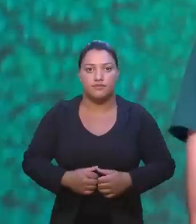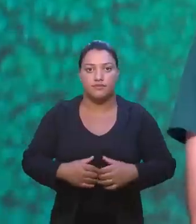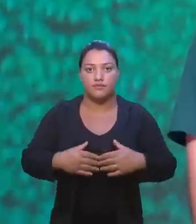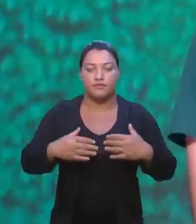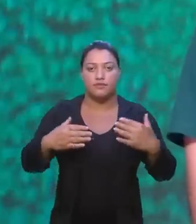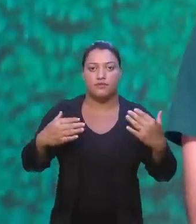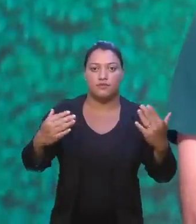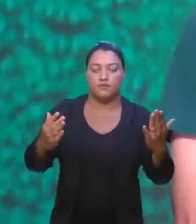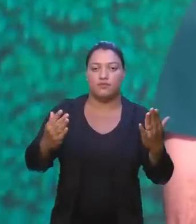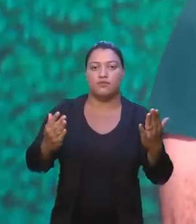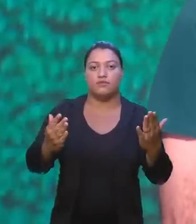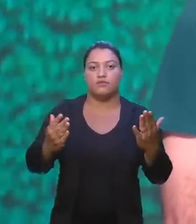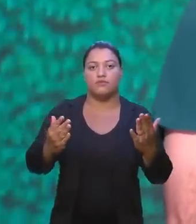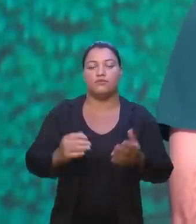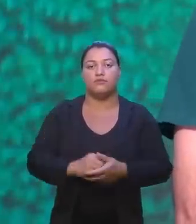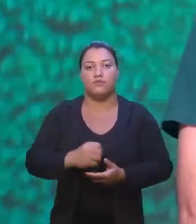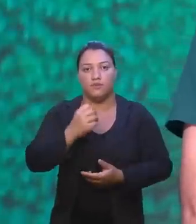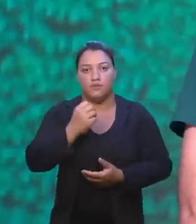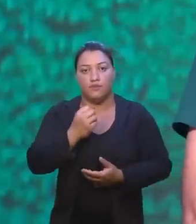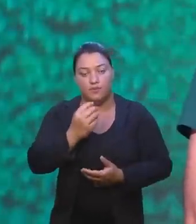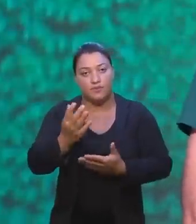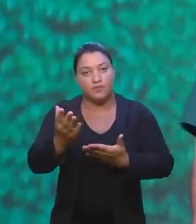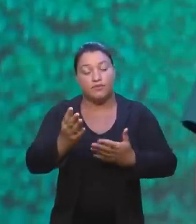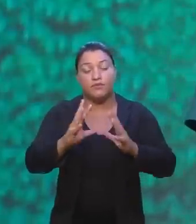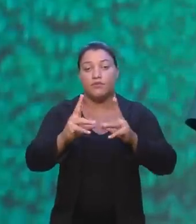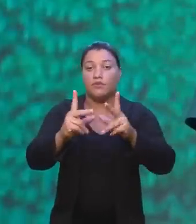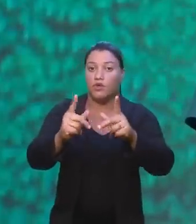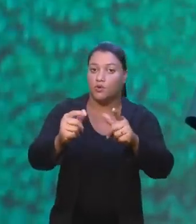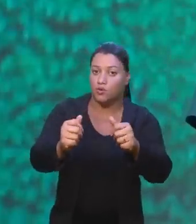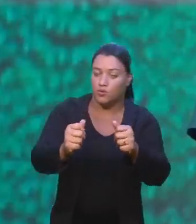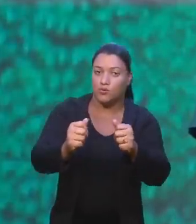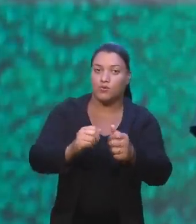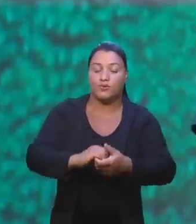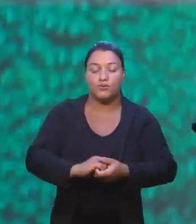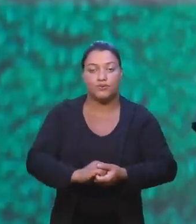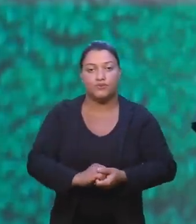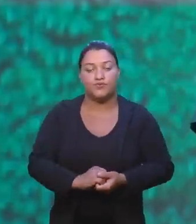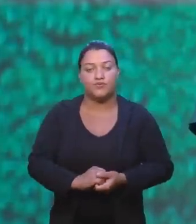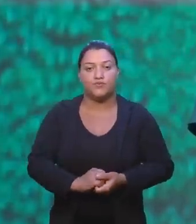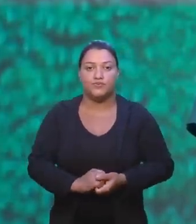Saudações fraternas a todos. Vamos orar.